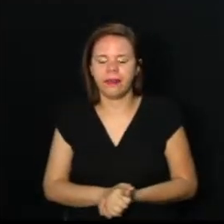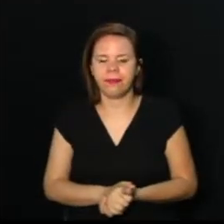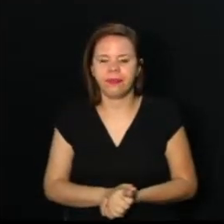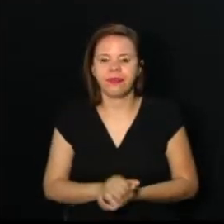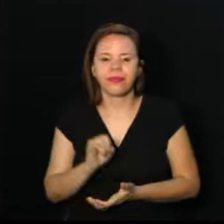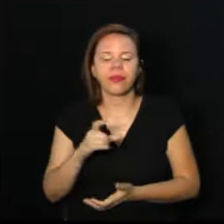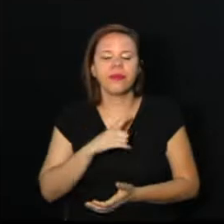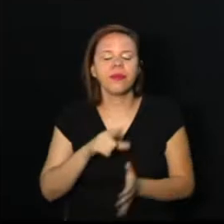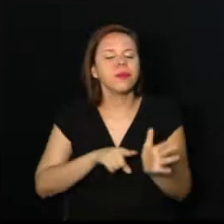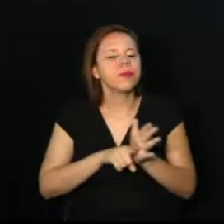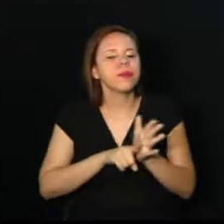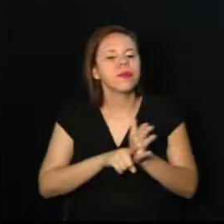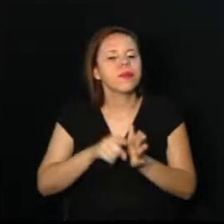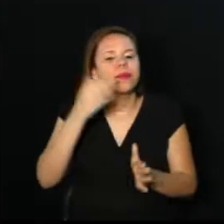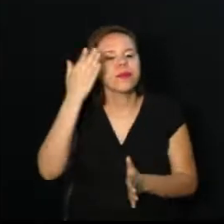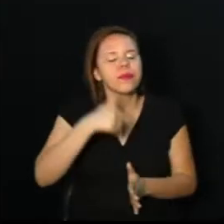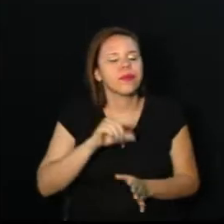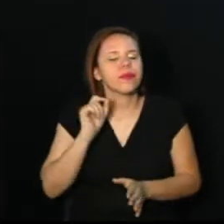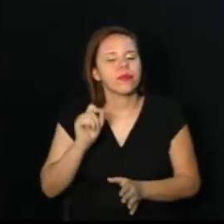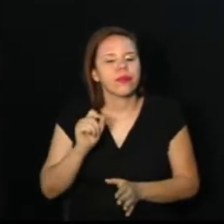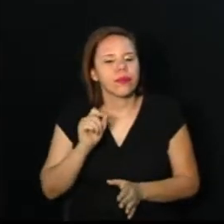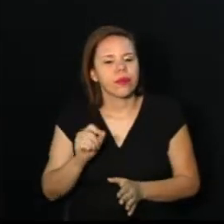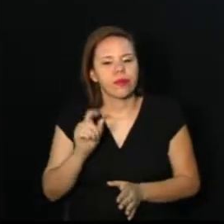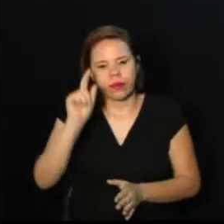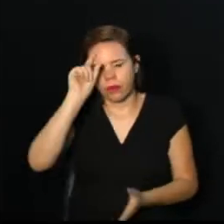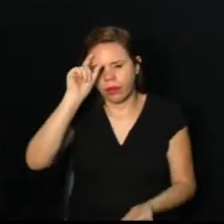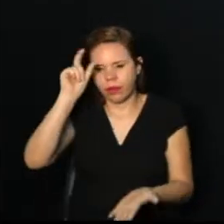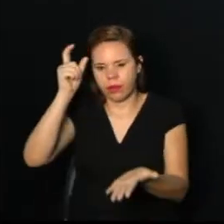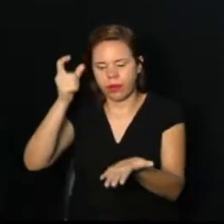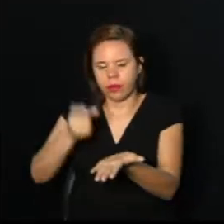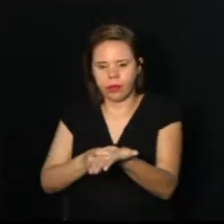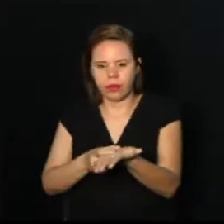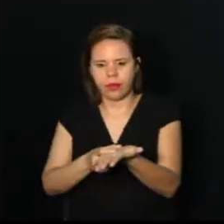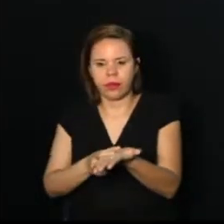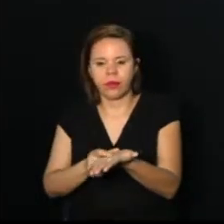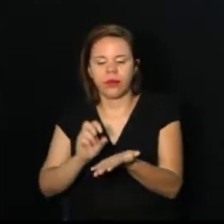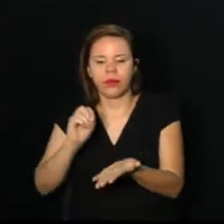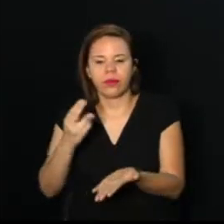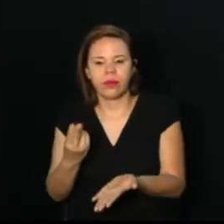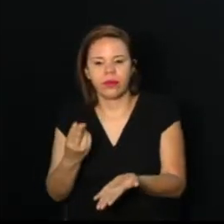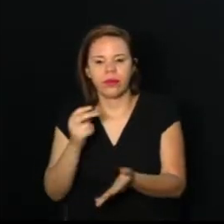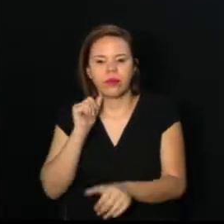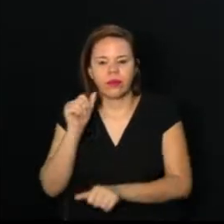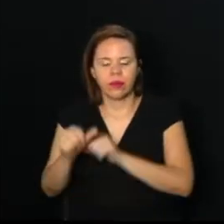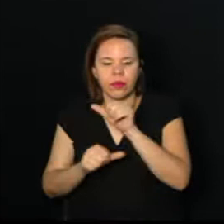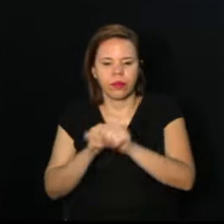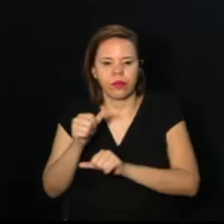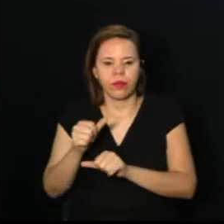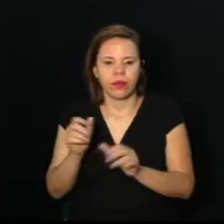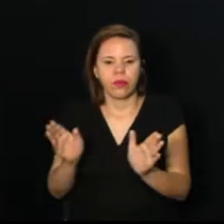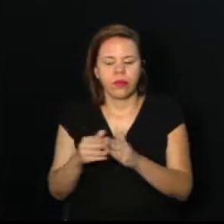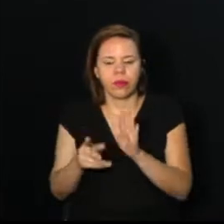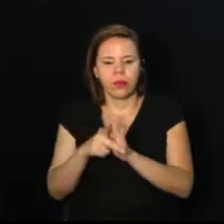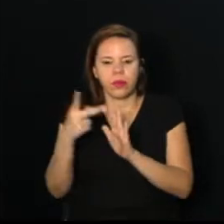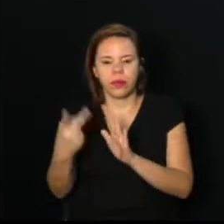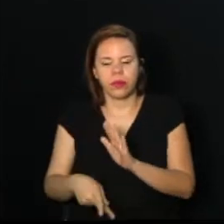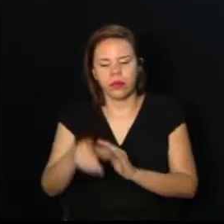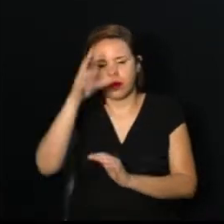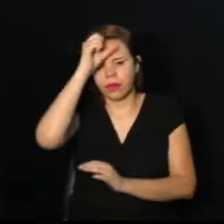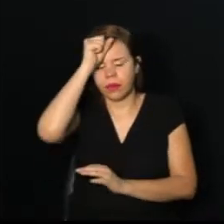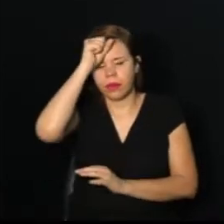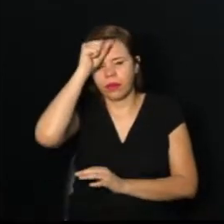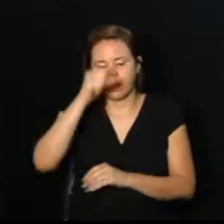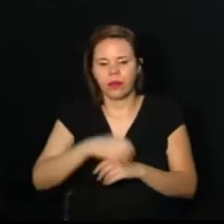uma pesquisa de que a dislexia ou os transtornos específicos da